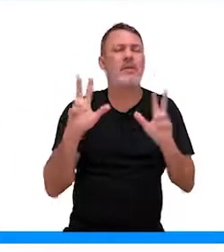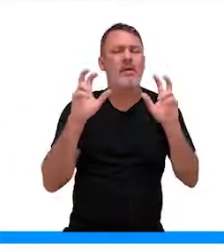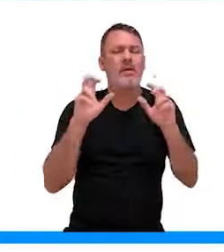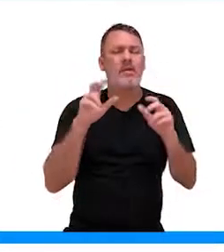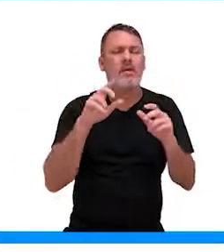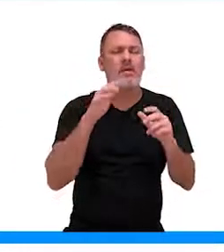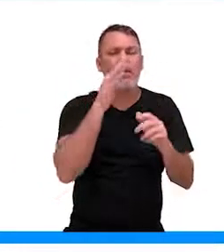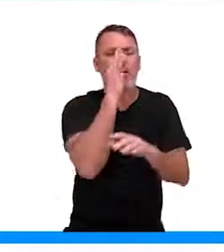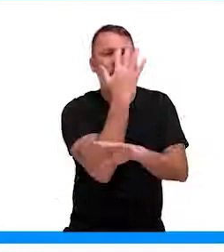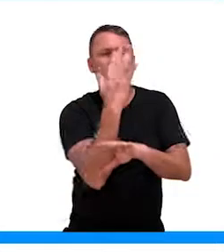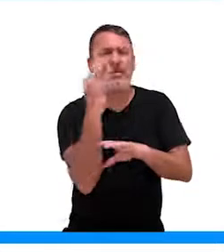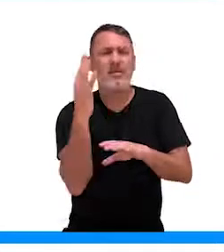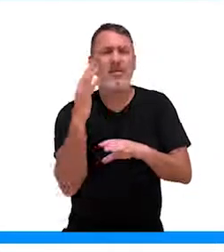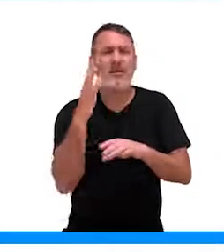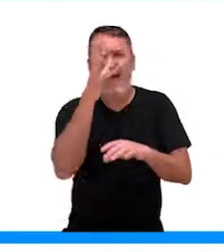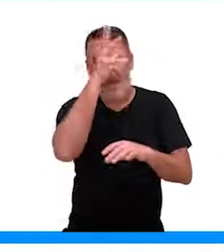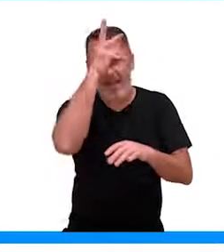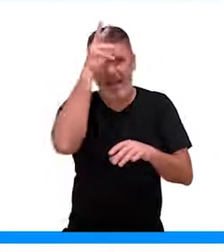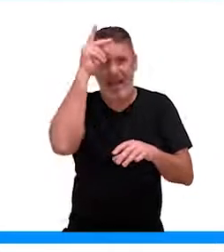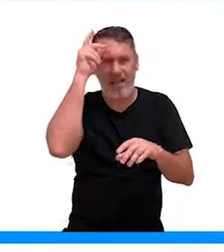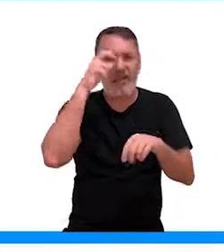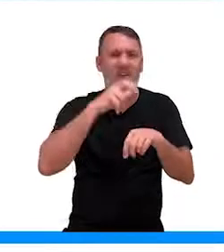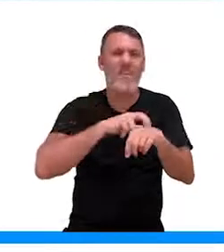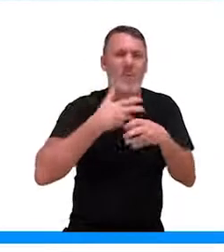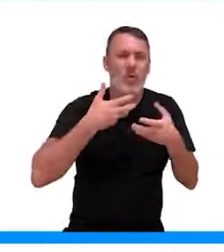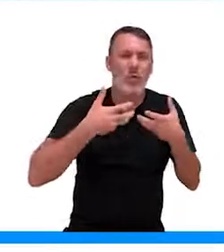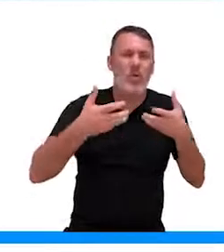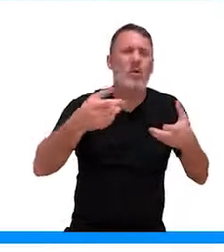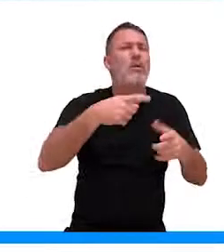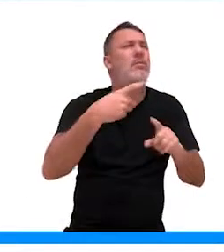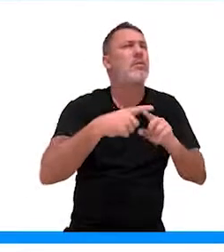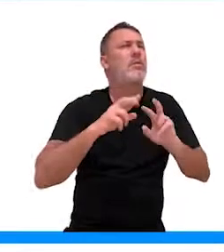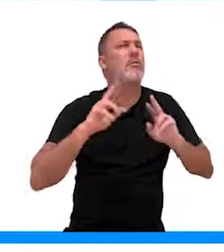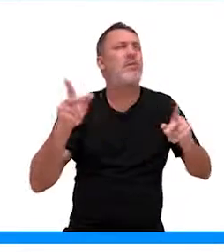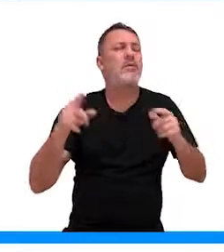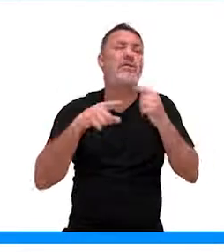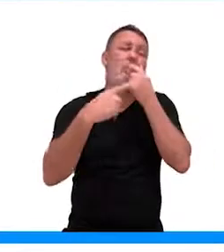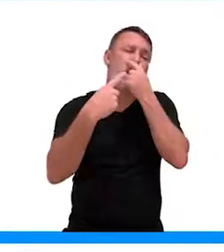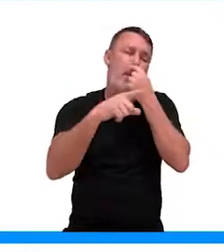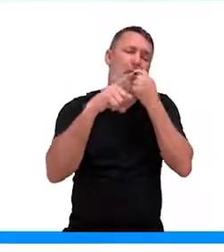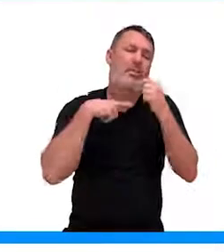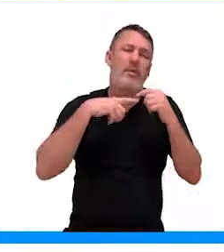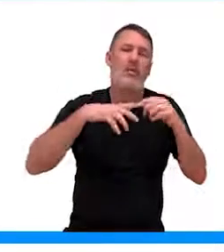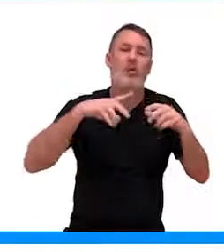floresta amazônica é uma exceção, justamente por conta do processo de evapotranspiração. Tá